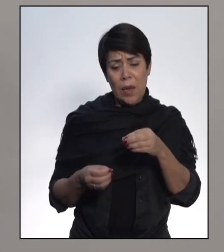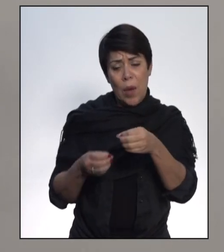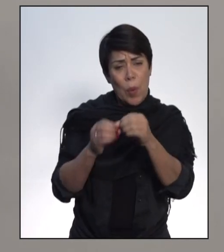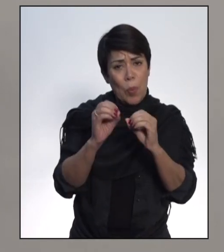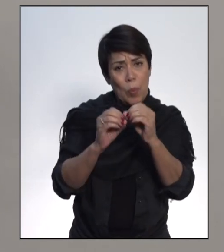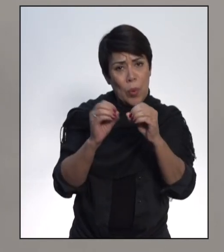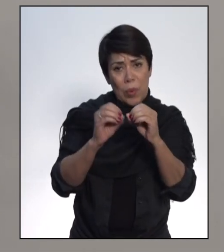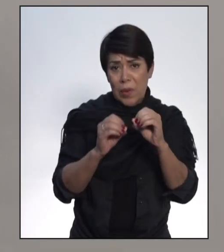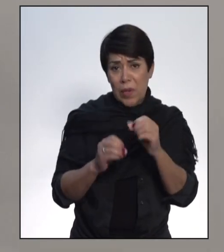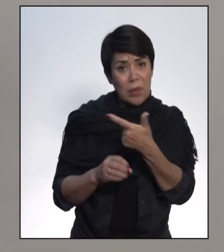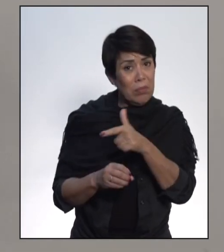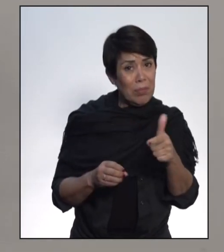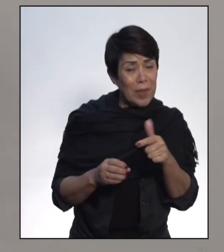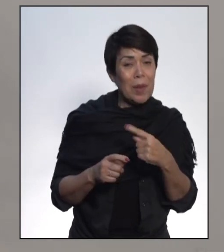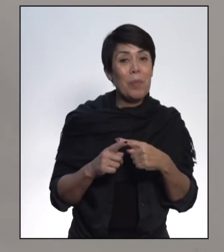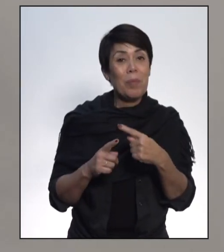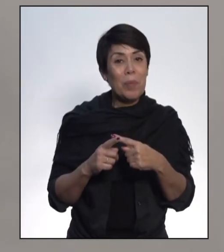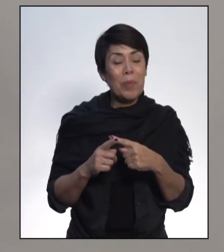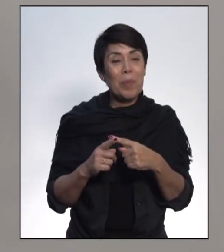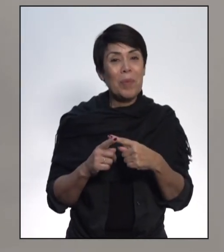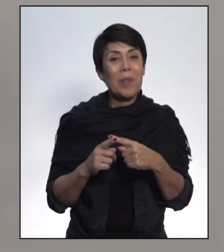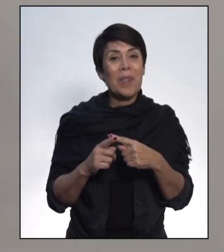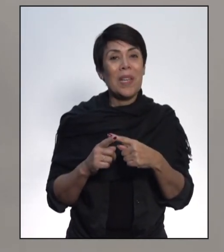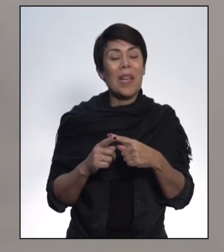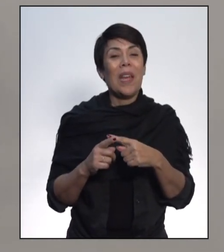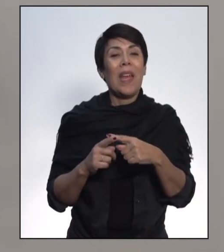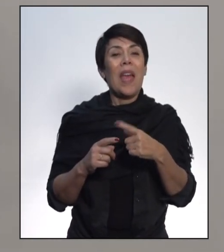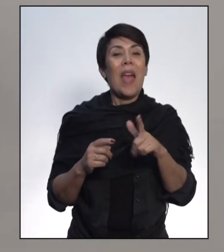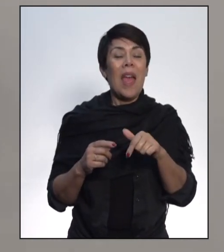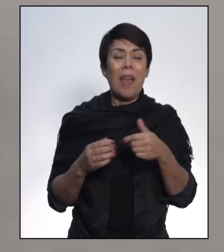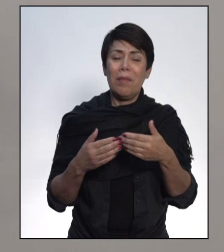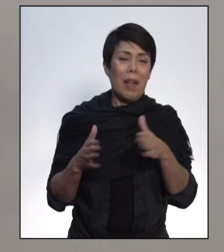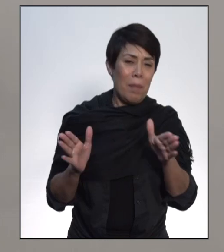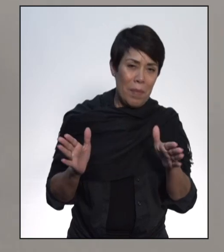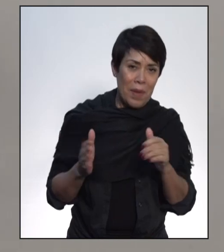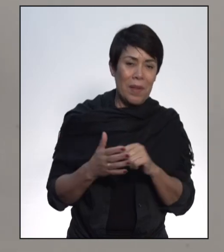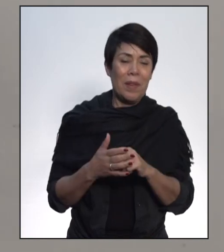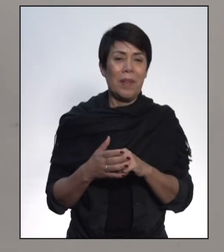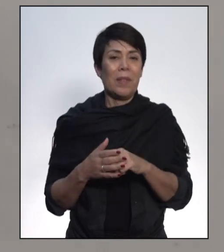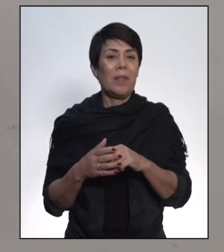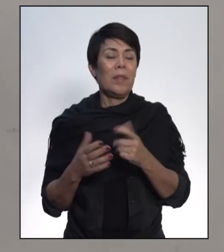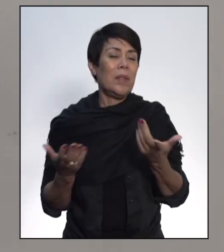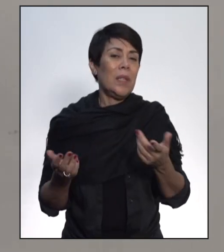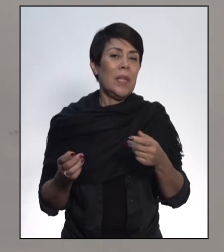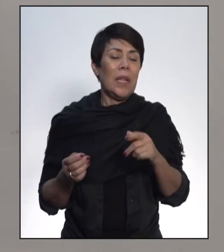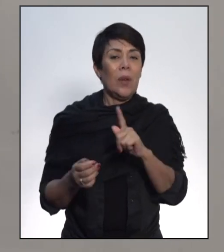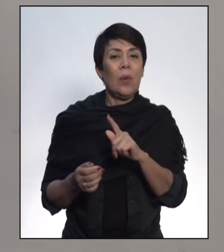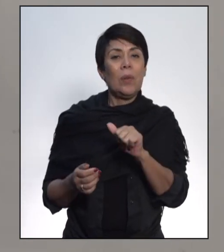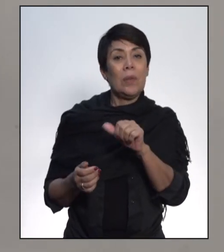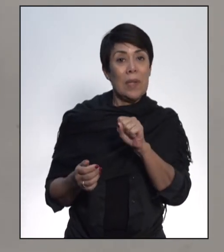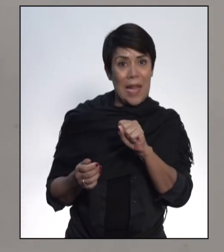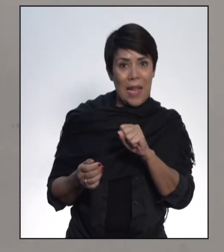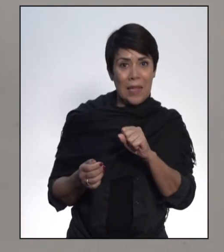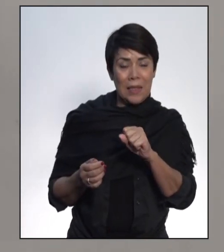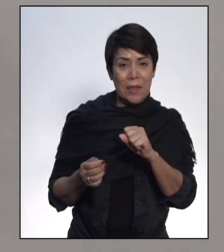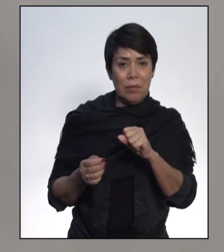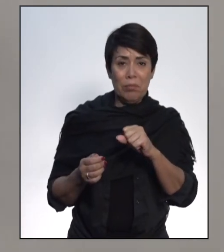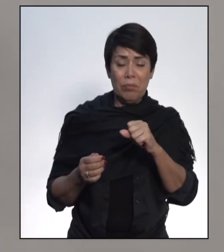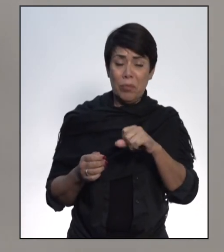gás. Isso porque essa reação ela foi feita num sistema aberto que permitiu com que o gás